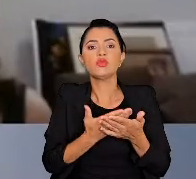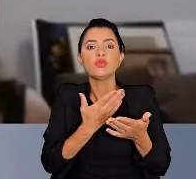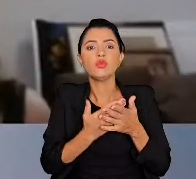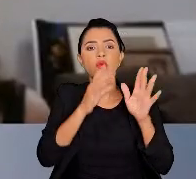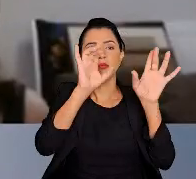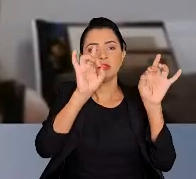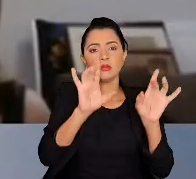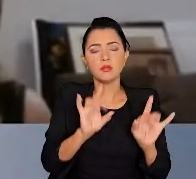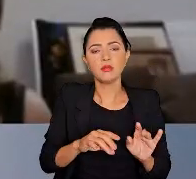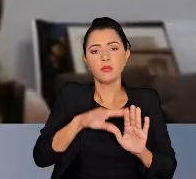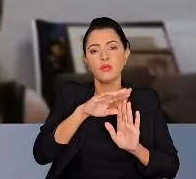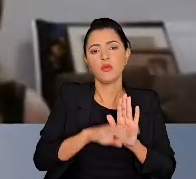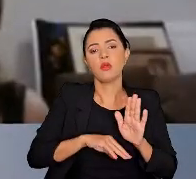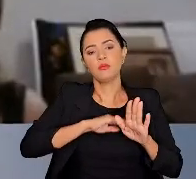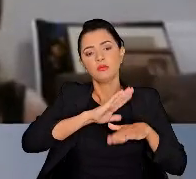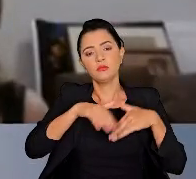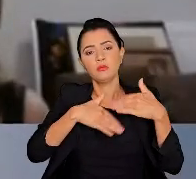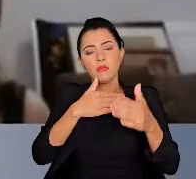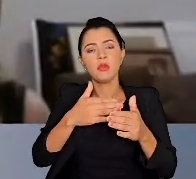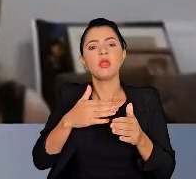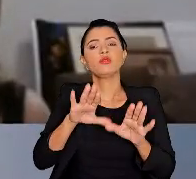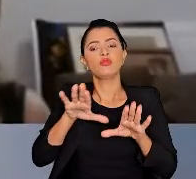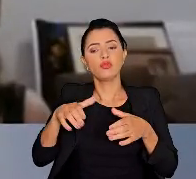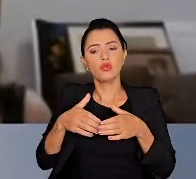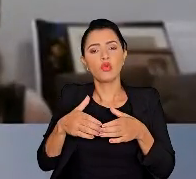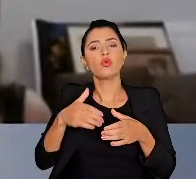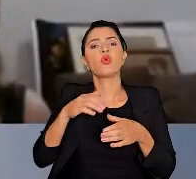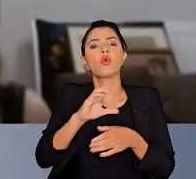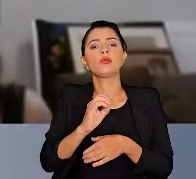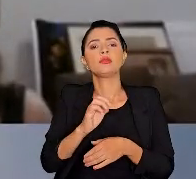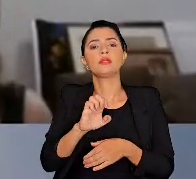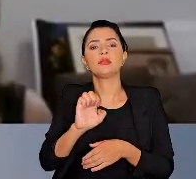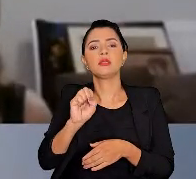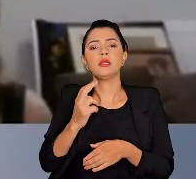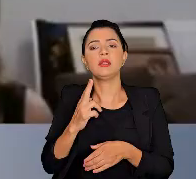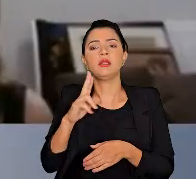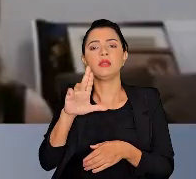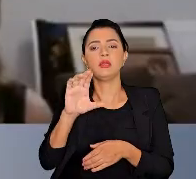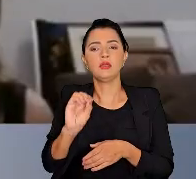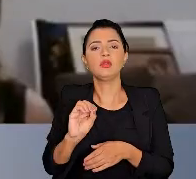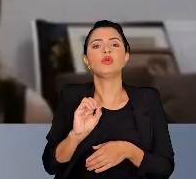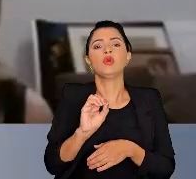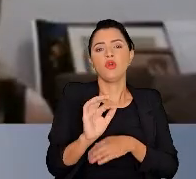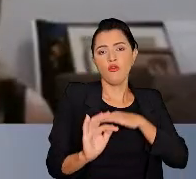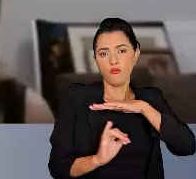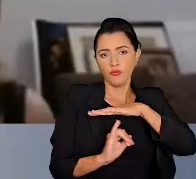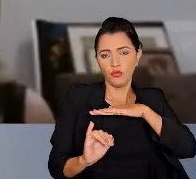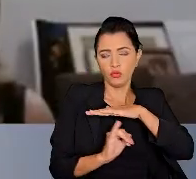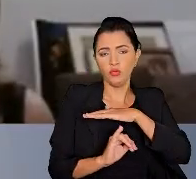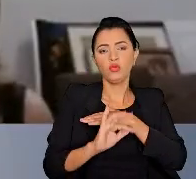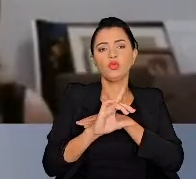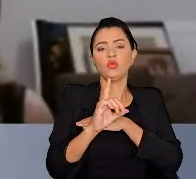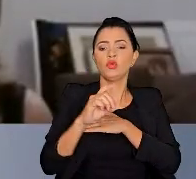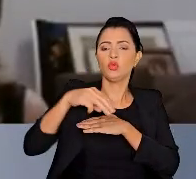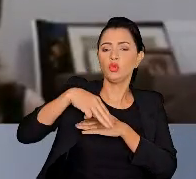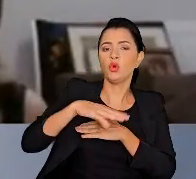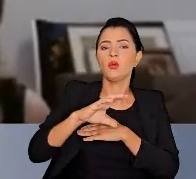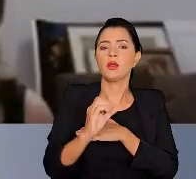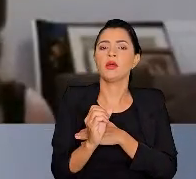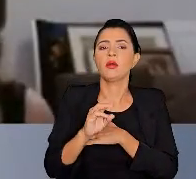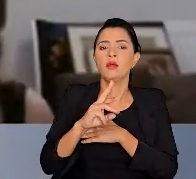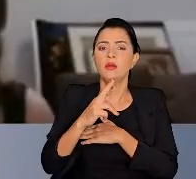de Desenvolvimento de Conselheiros da Fundação Dom Cabral, em Minas Gerais. Foi bolsista